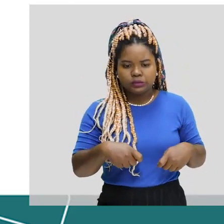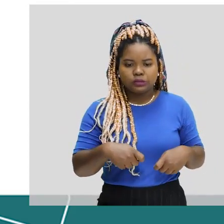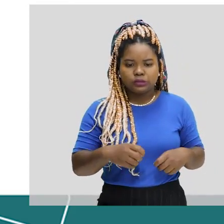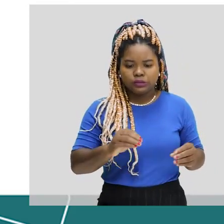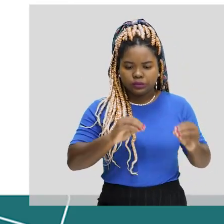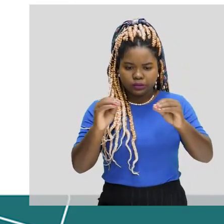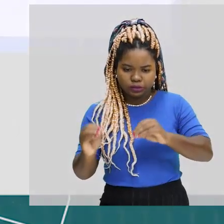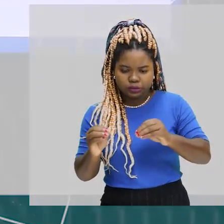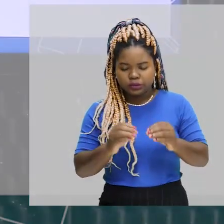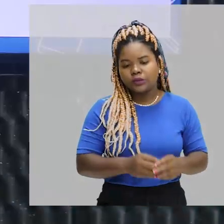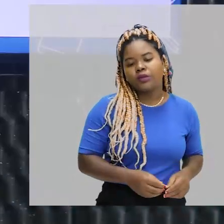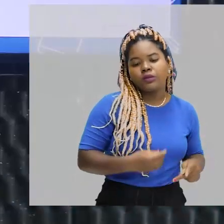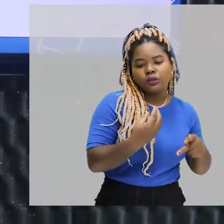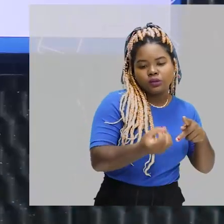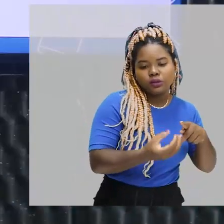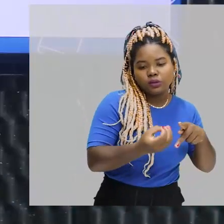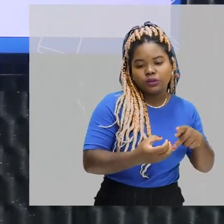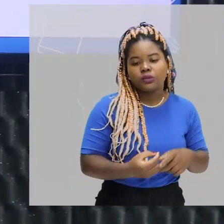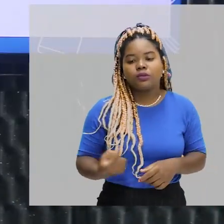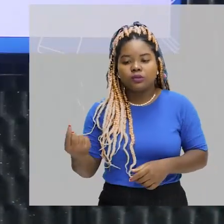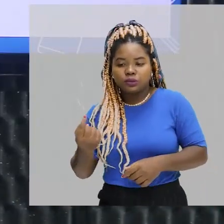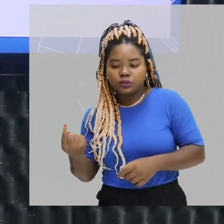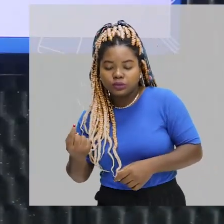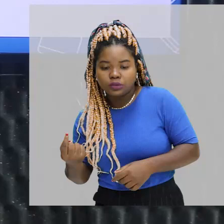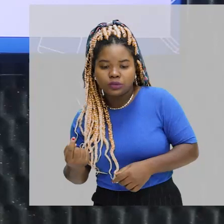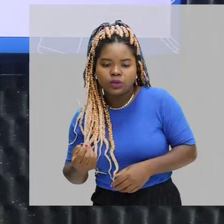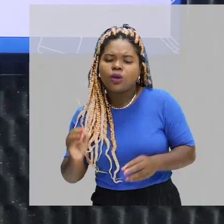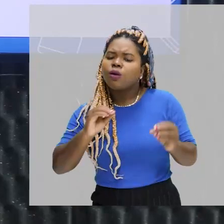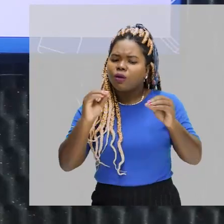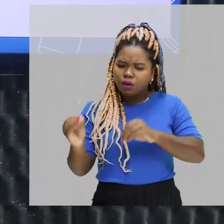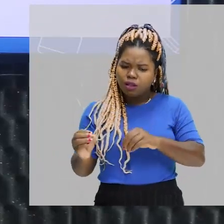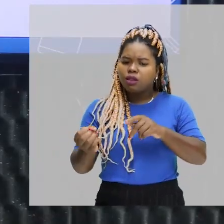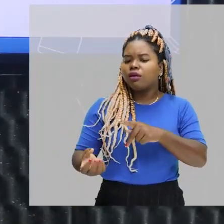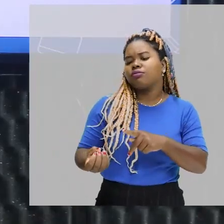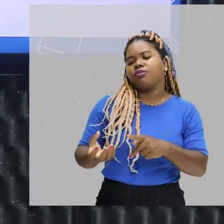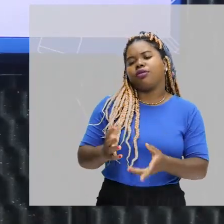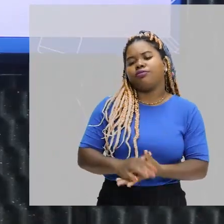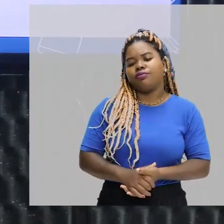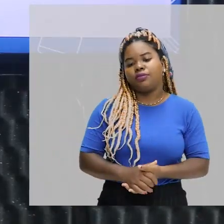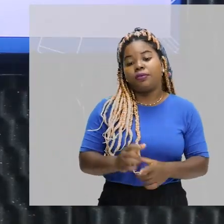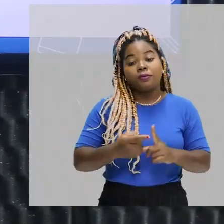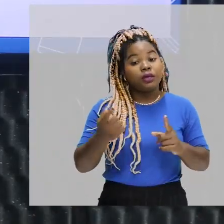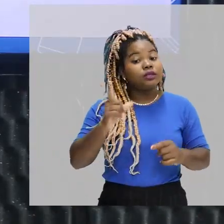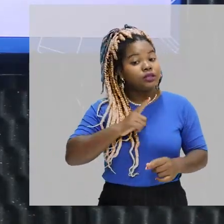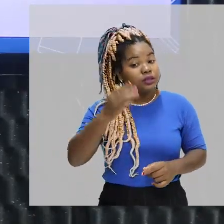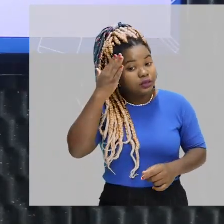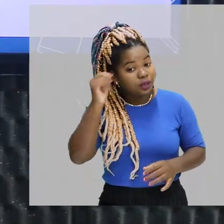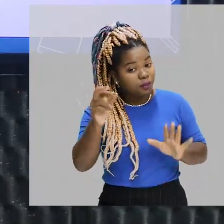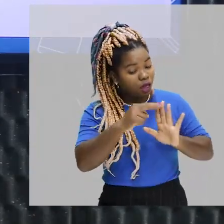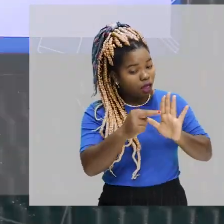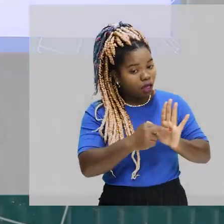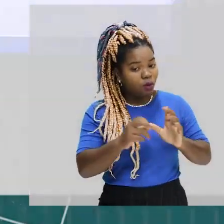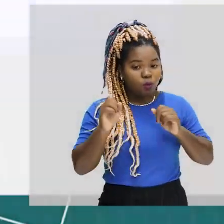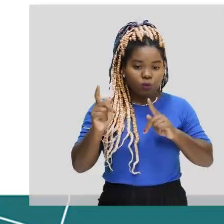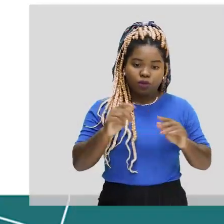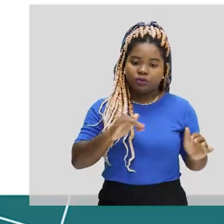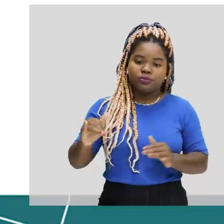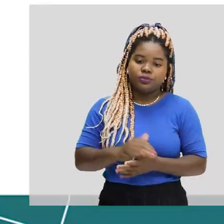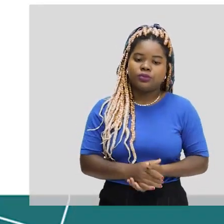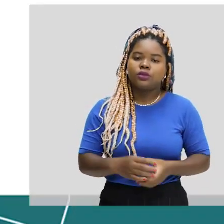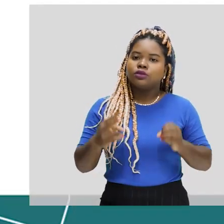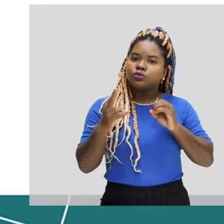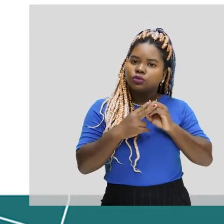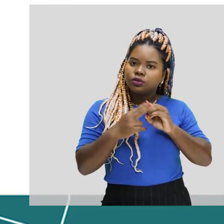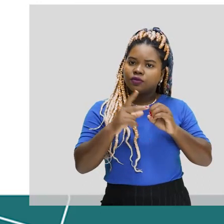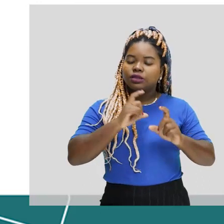no singular ou no plural, coloca no plural. Você não vai errar mesmo, mas tem que saber a regra. Quando o verbo for